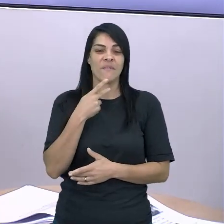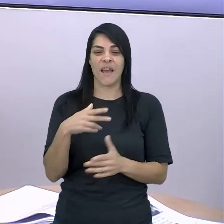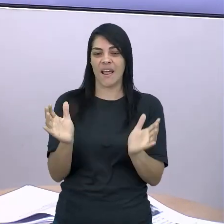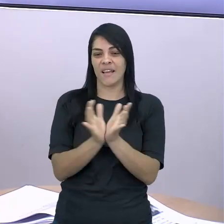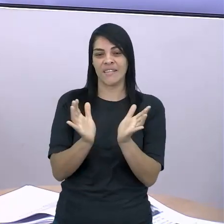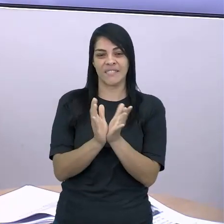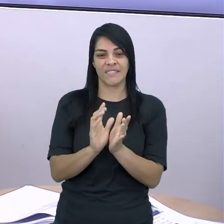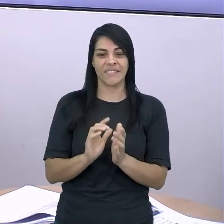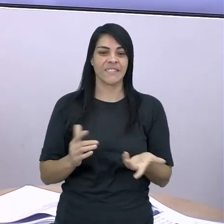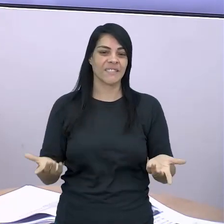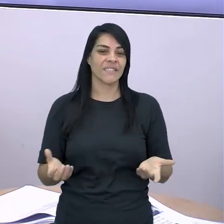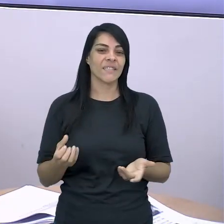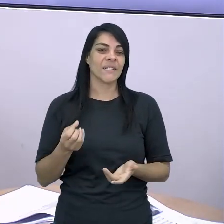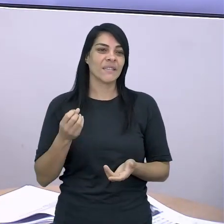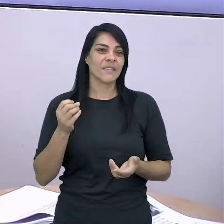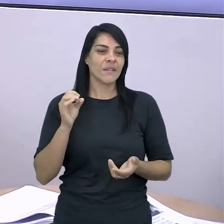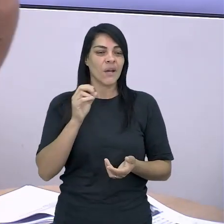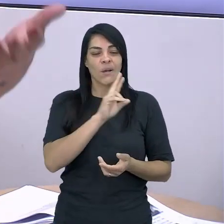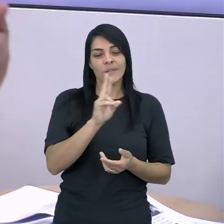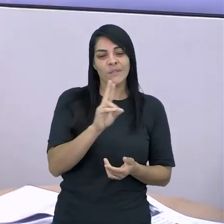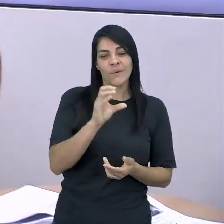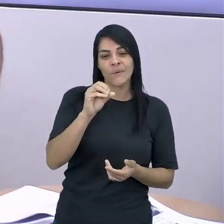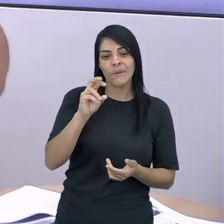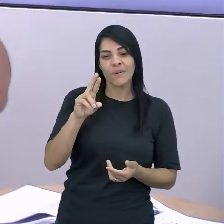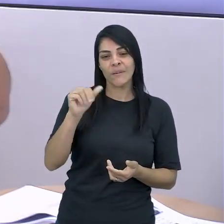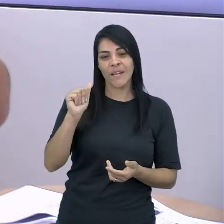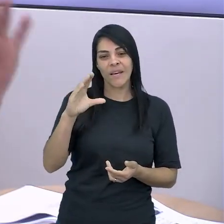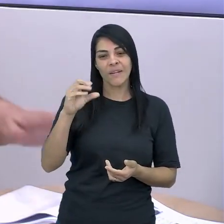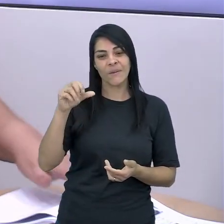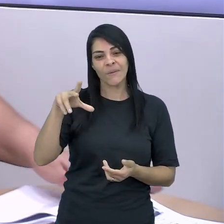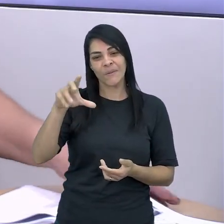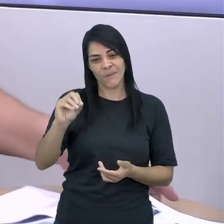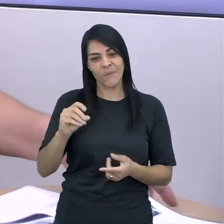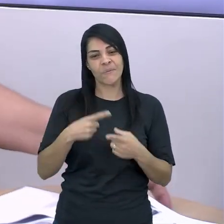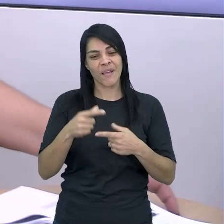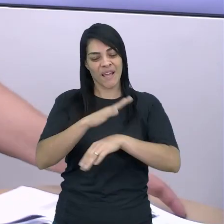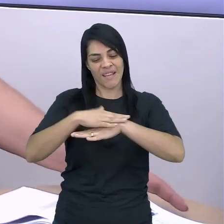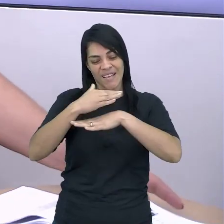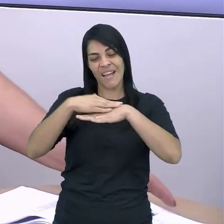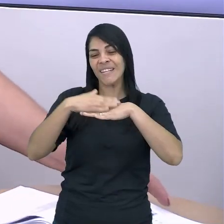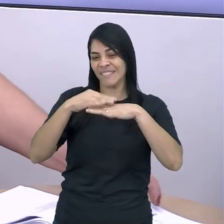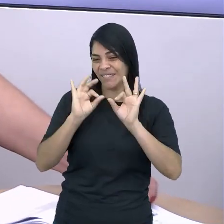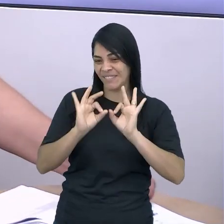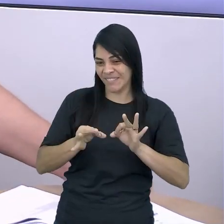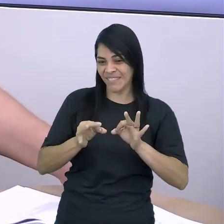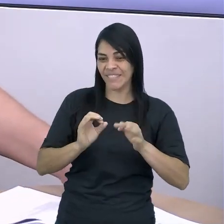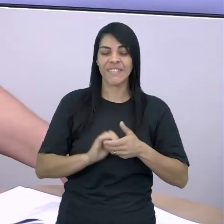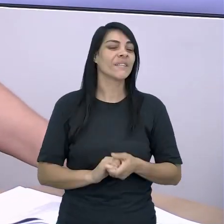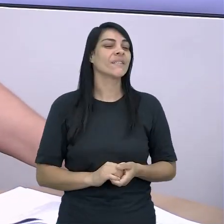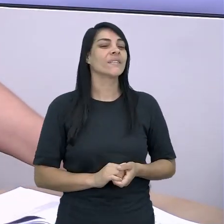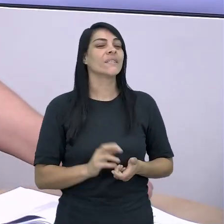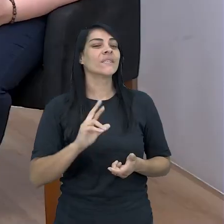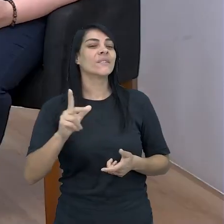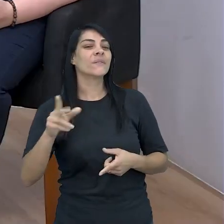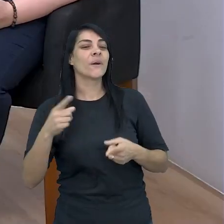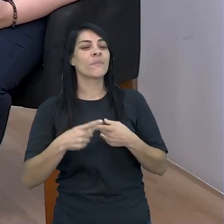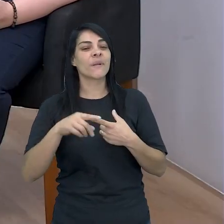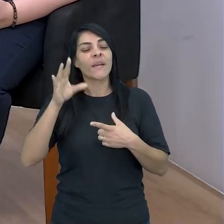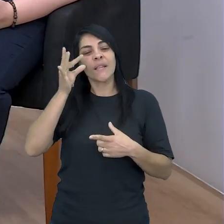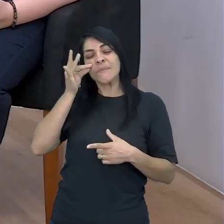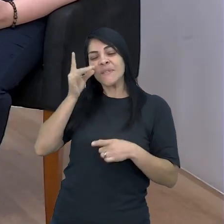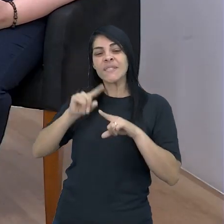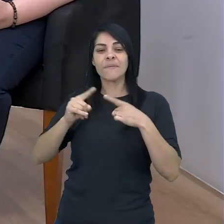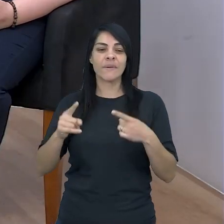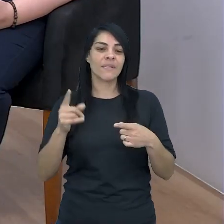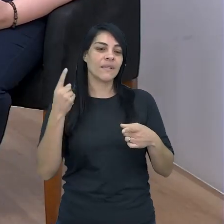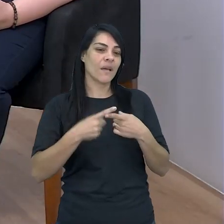de outra forma que senão oráculo, porque é com grande carinho. Tá bom, gente? Então, É porque assim, não é porque é na presença deles, mas é que eles